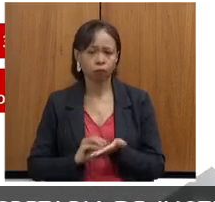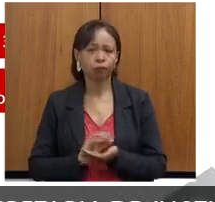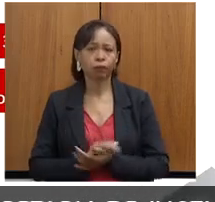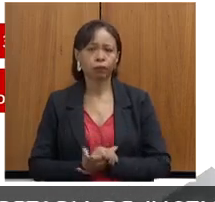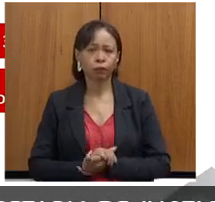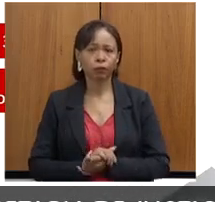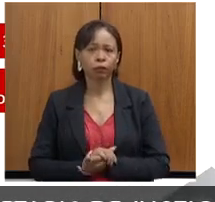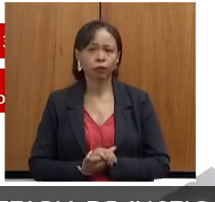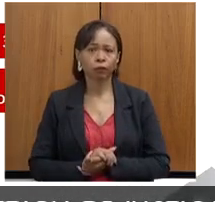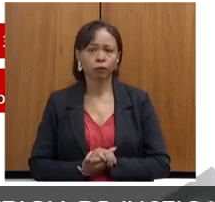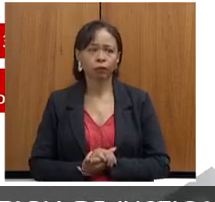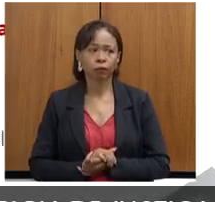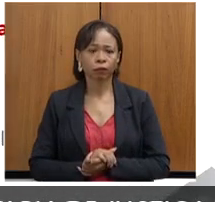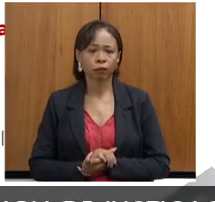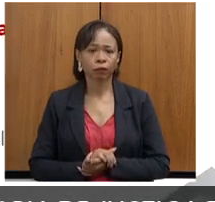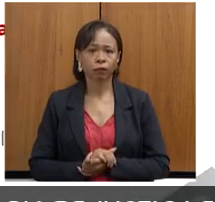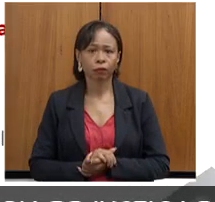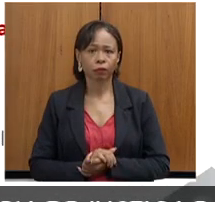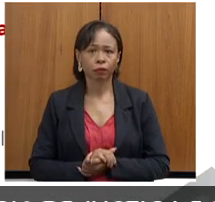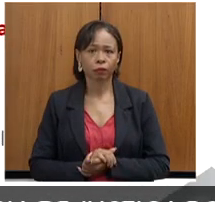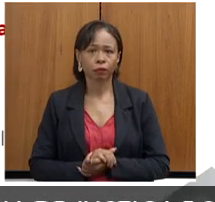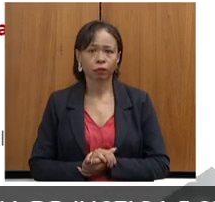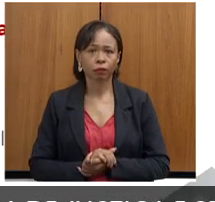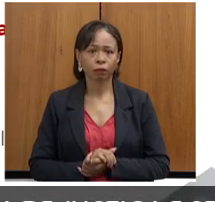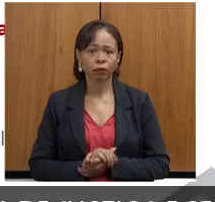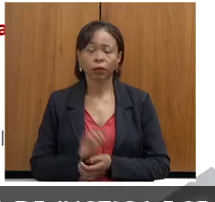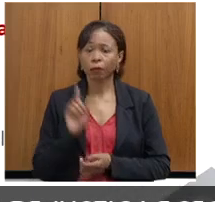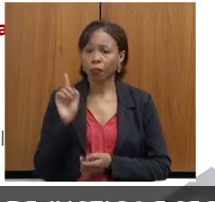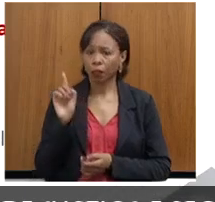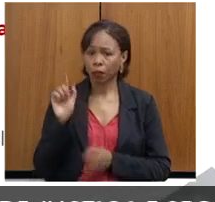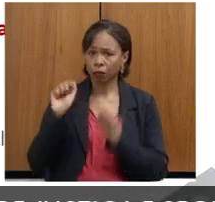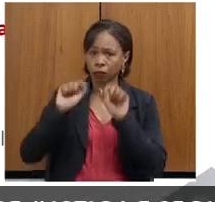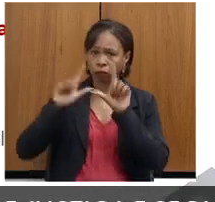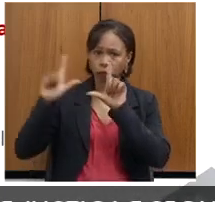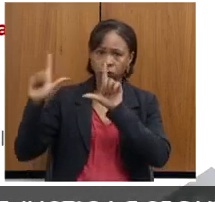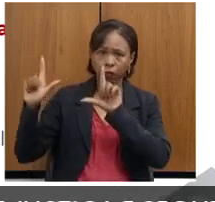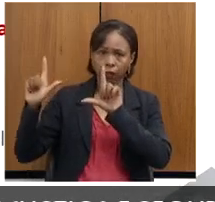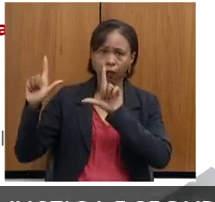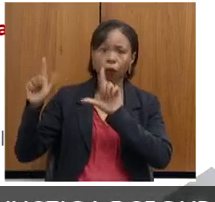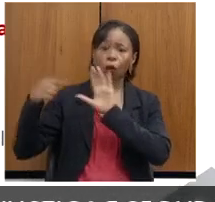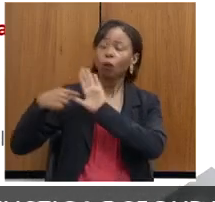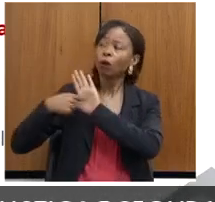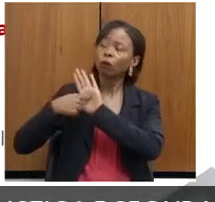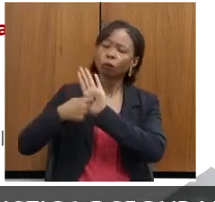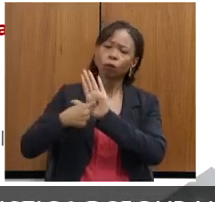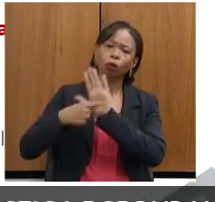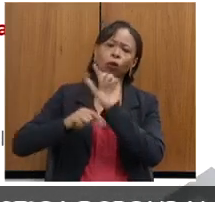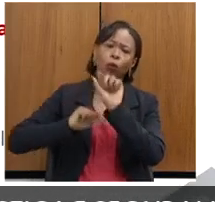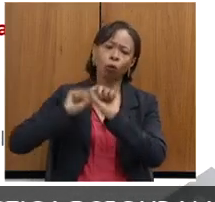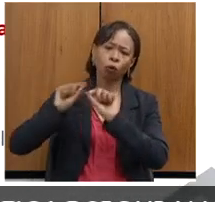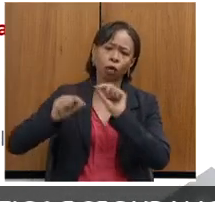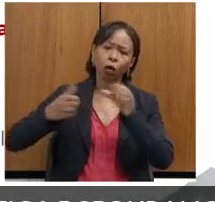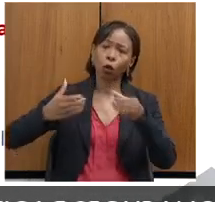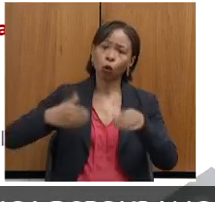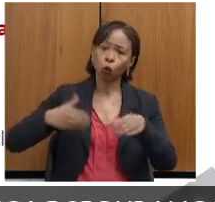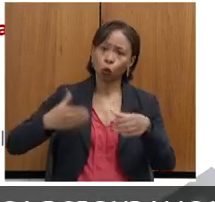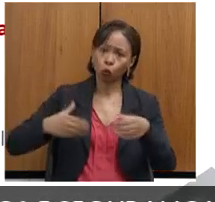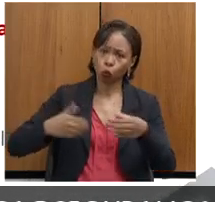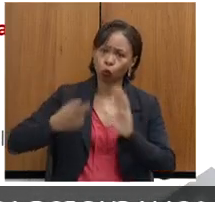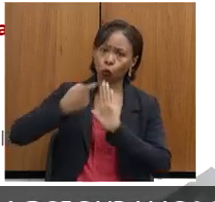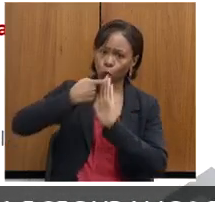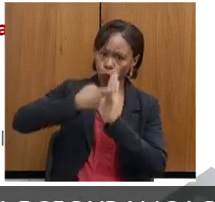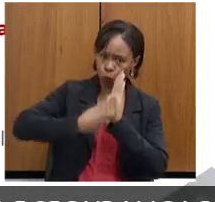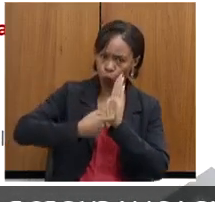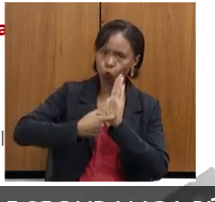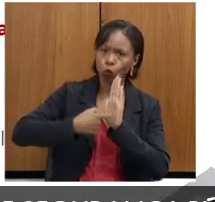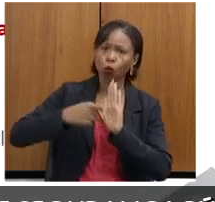nesta pode seguir por favor desta próxima lâmina Aqui nós temos o concurso público né que